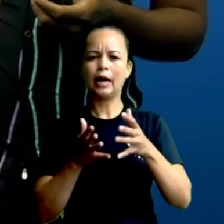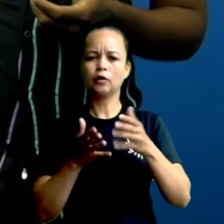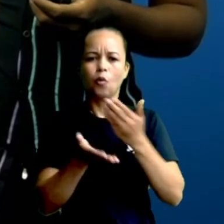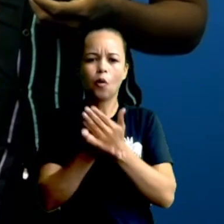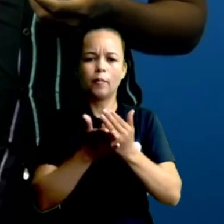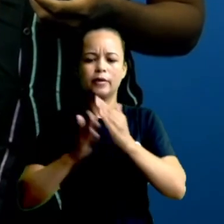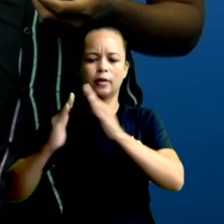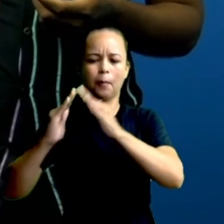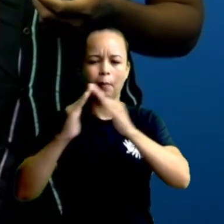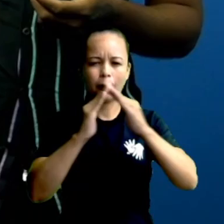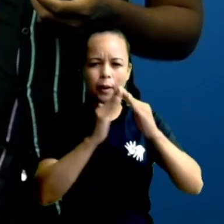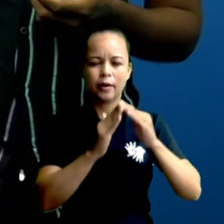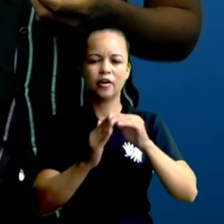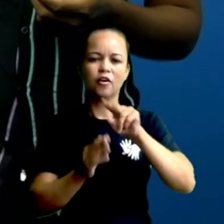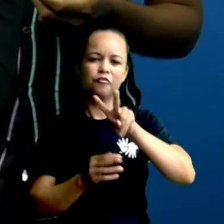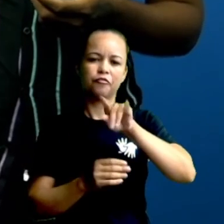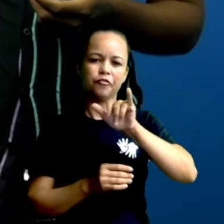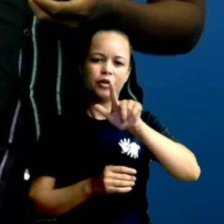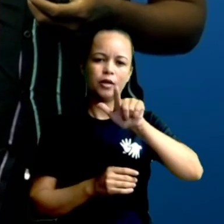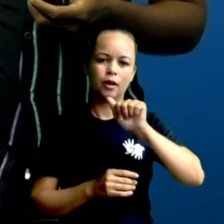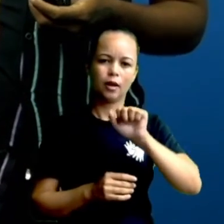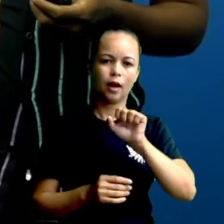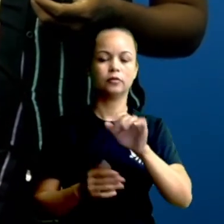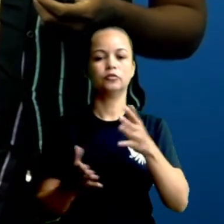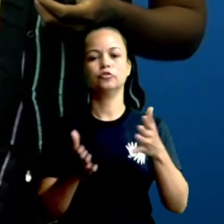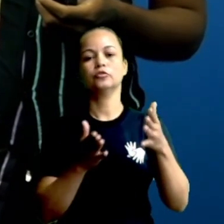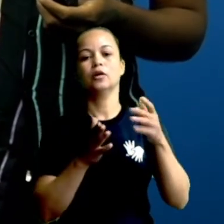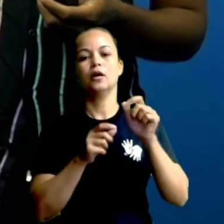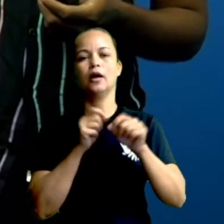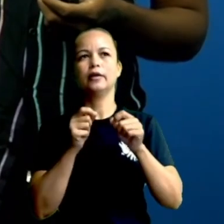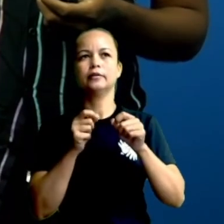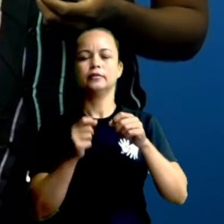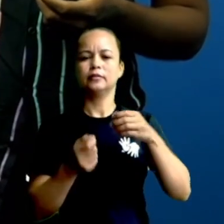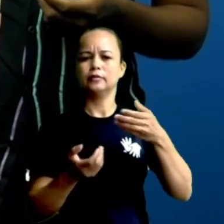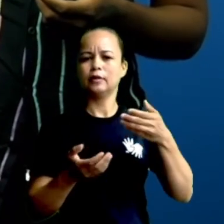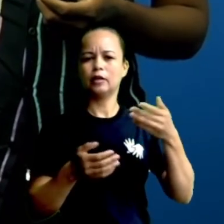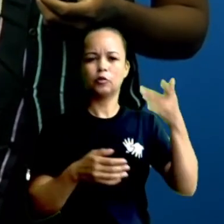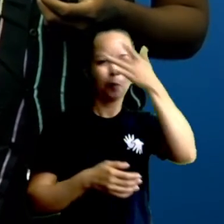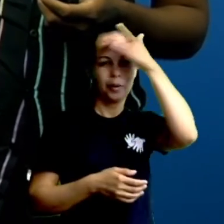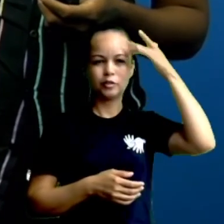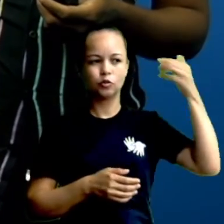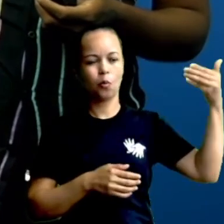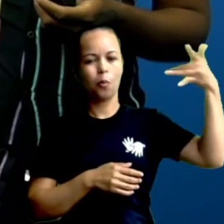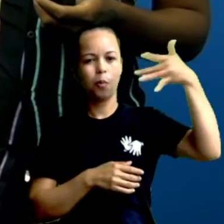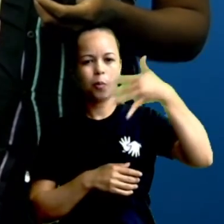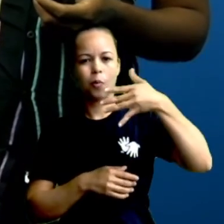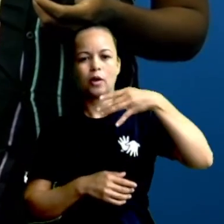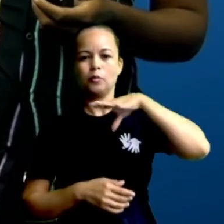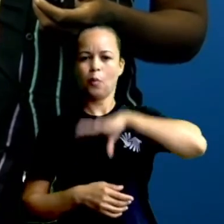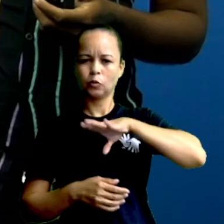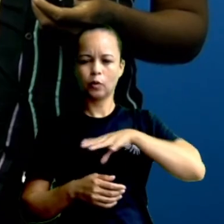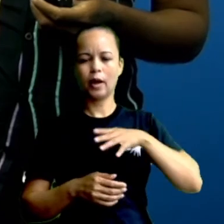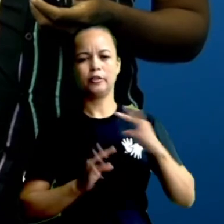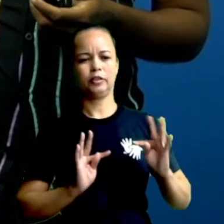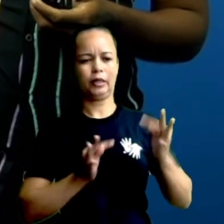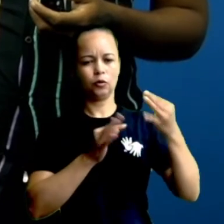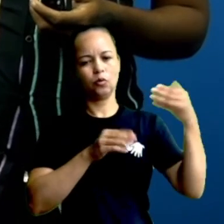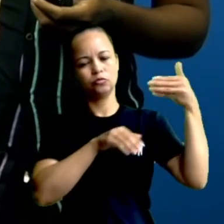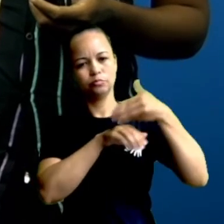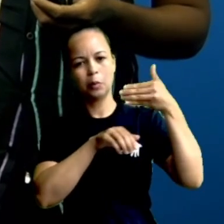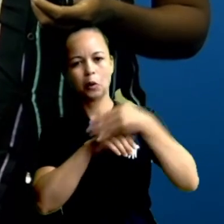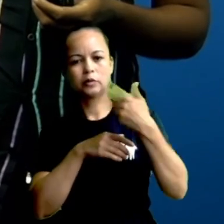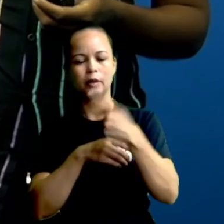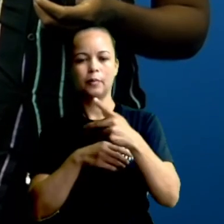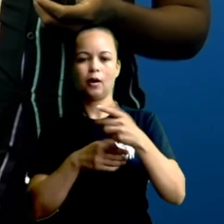vilas, né? Para poder, aí eles trazem para cá pessoas de Portugal, né? Eles trazem para cá tecnologias de Portugal para poder iniciar